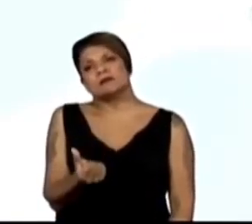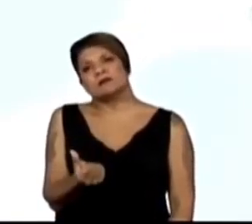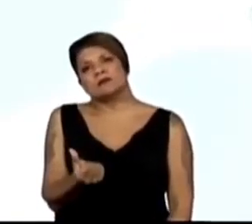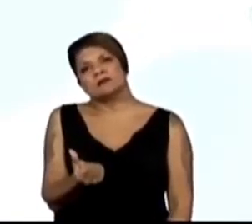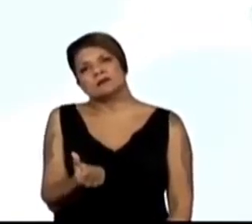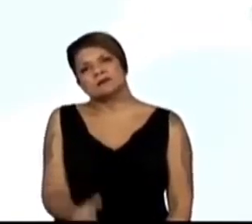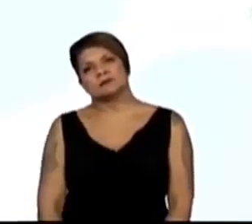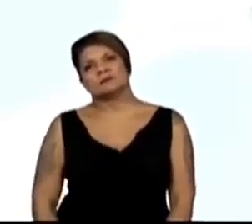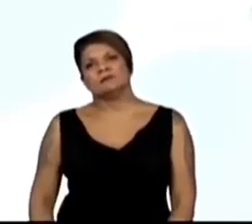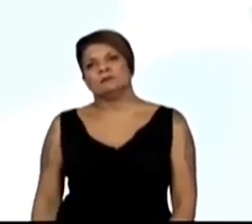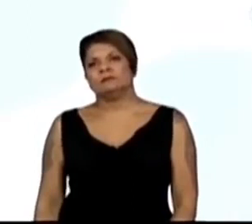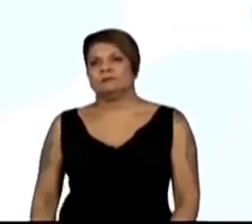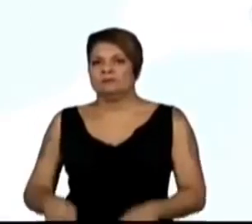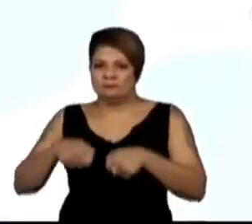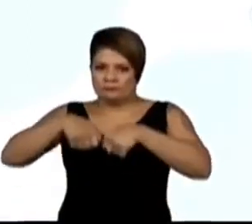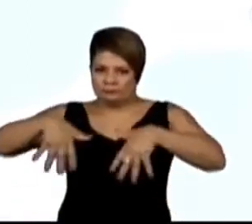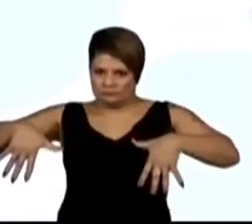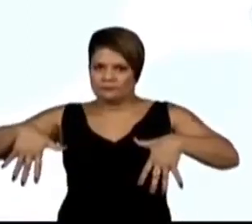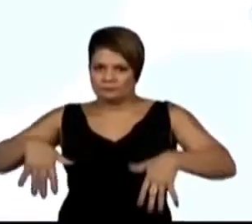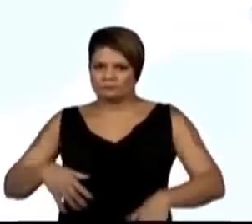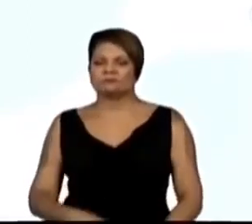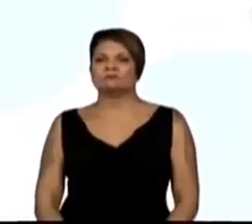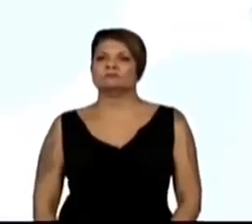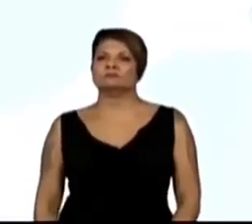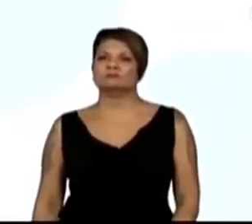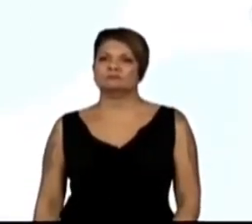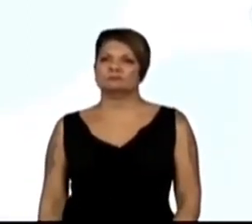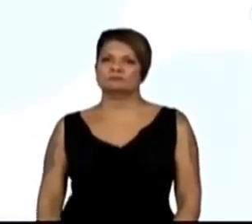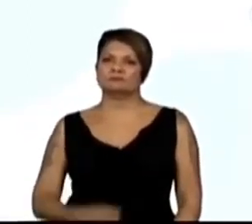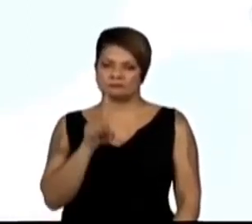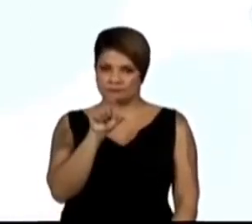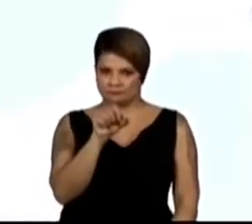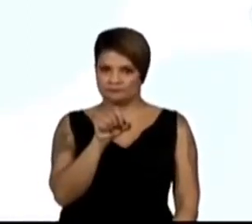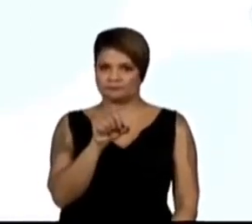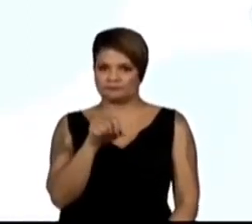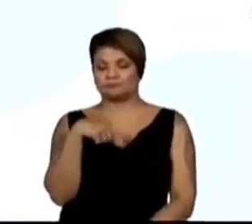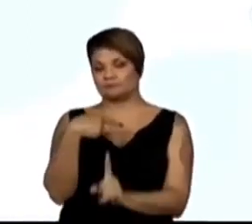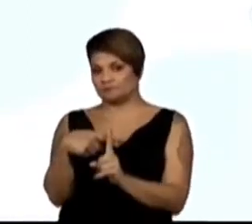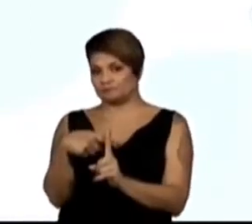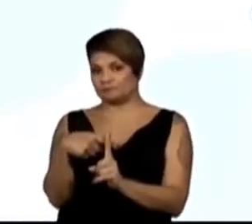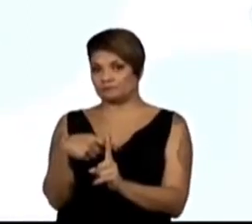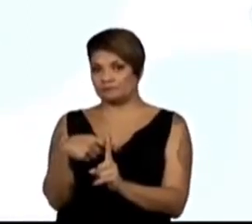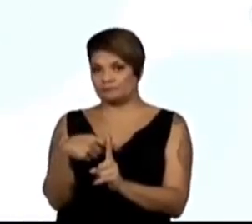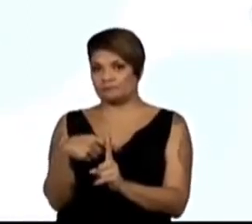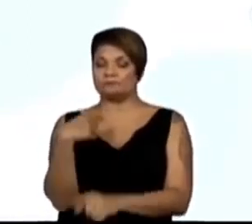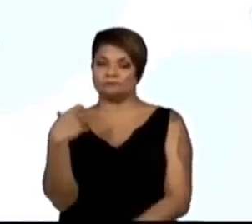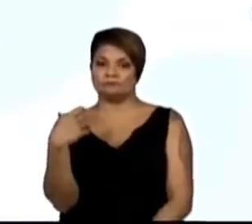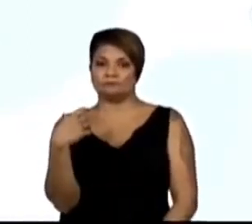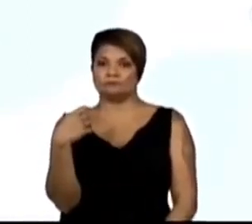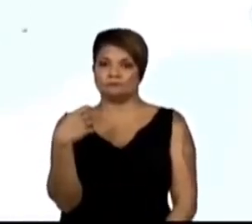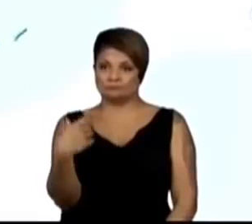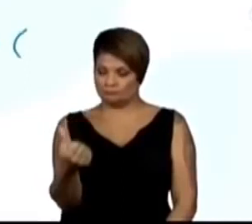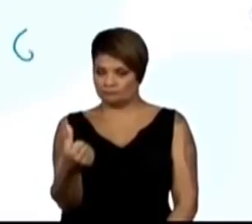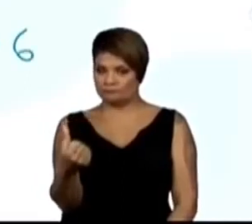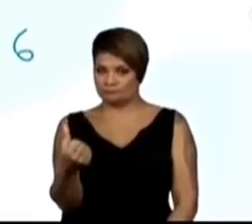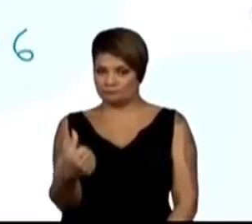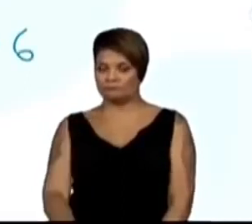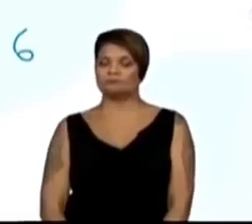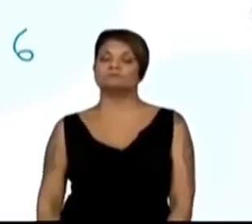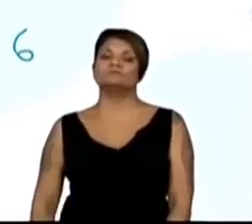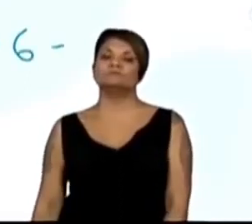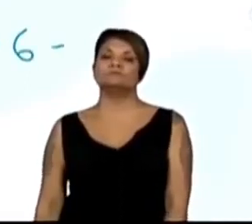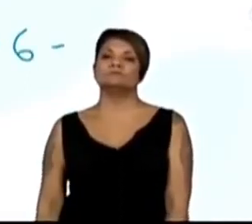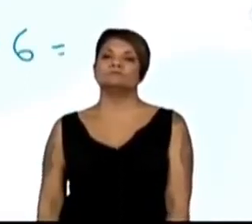esse e a outra decomposição que eu vou fazer, que é o do 16, que é o 10 mais o